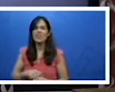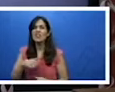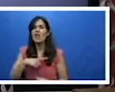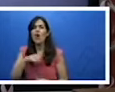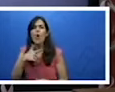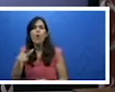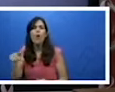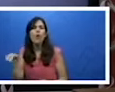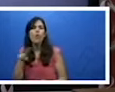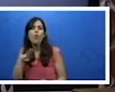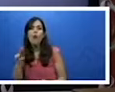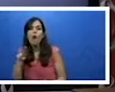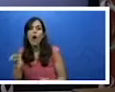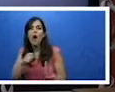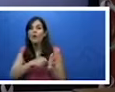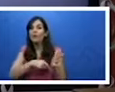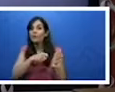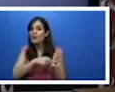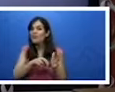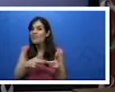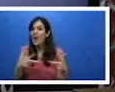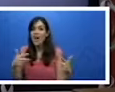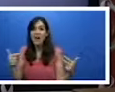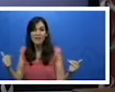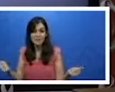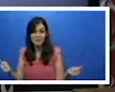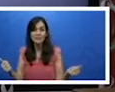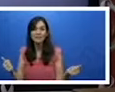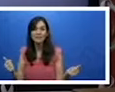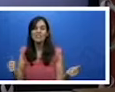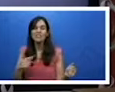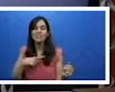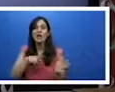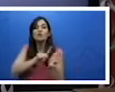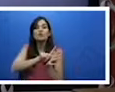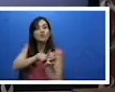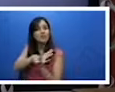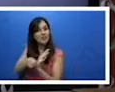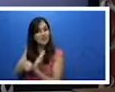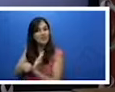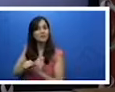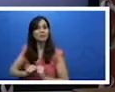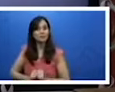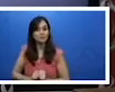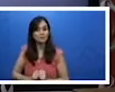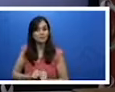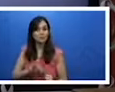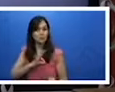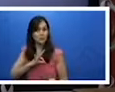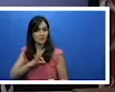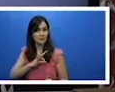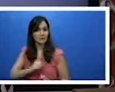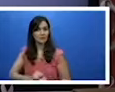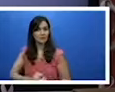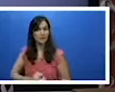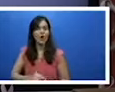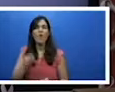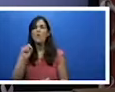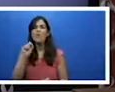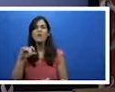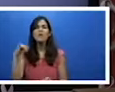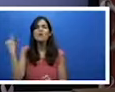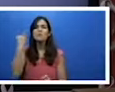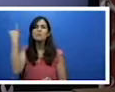Agatha Christie são os maiores representantes desse gênero, no qual o que realmente importa e